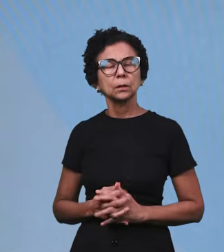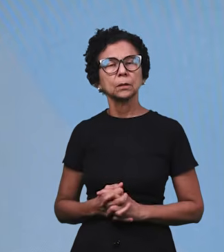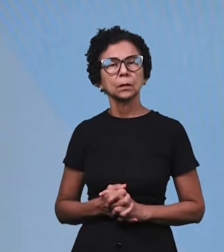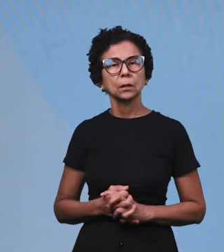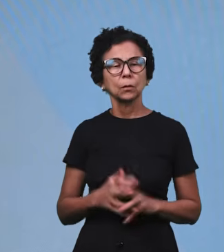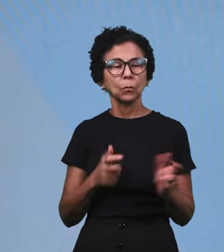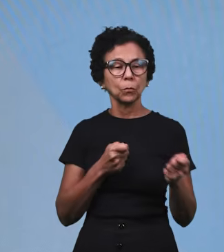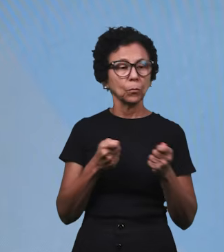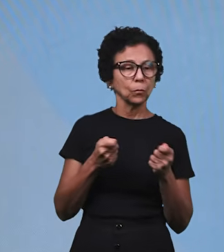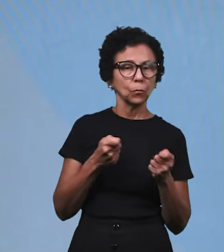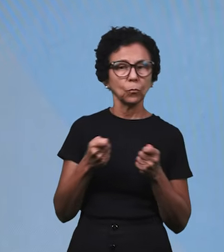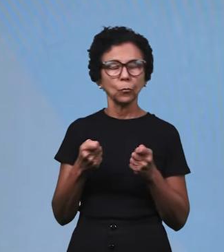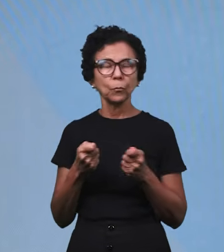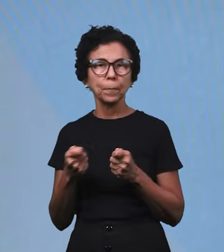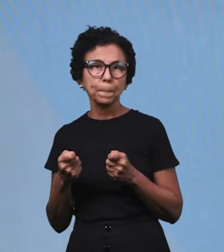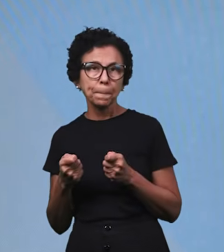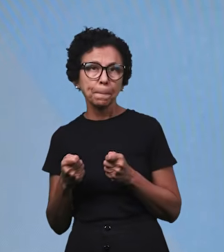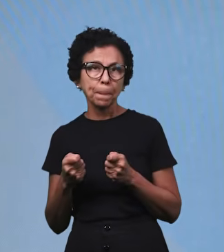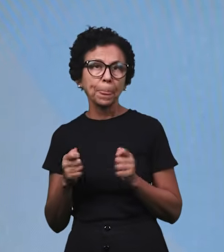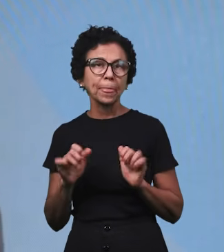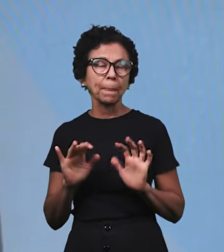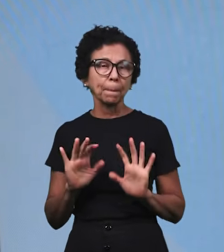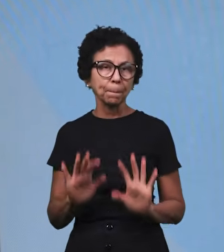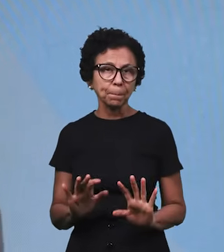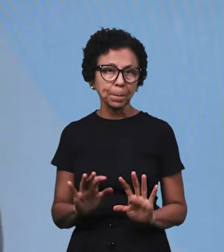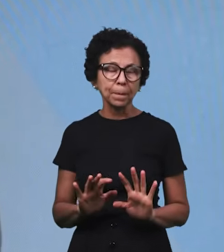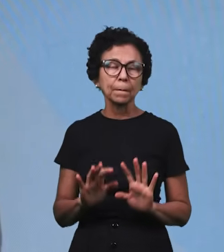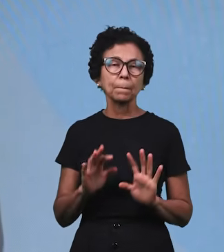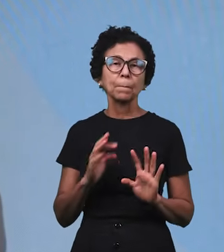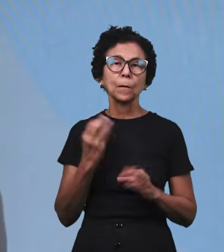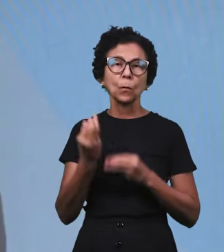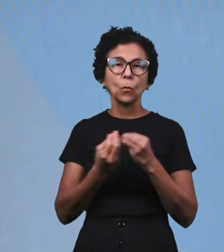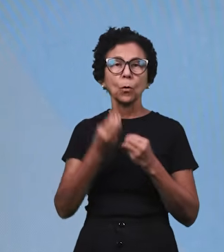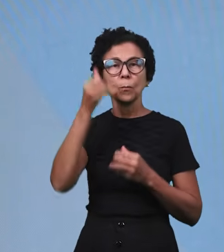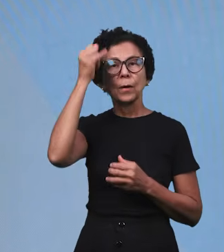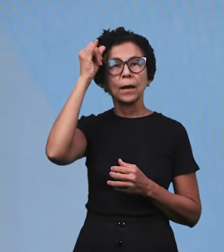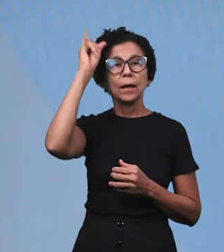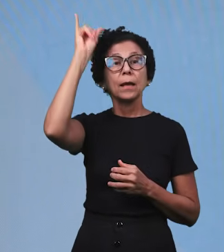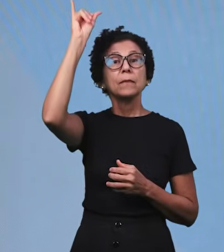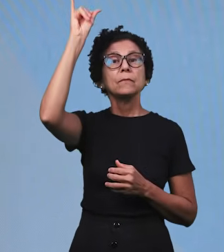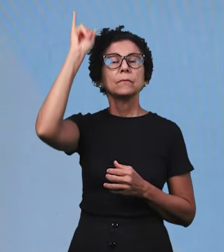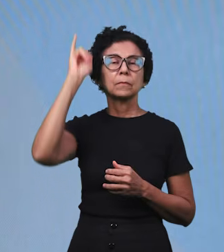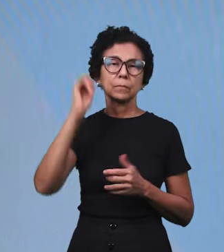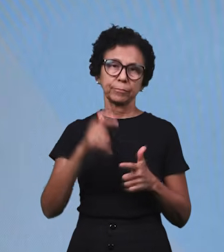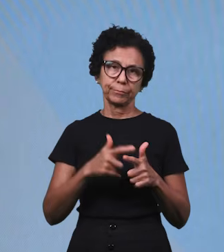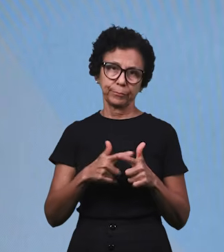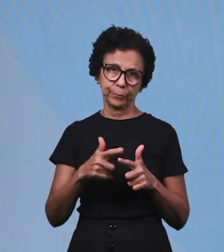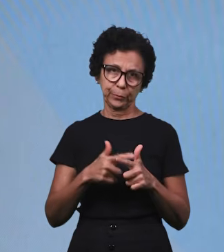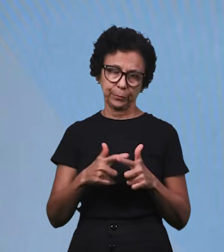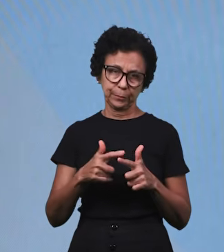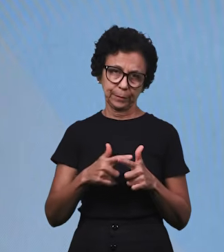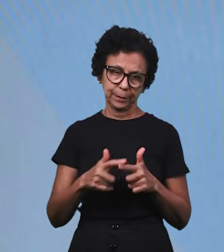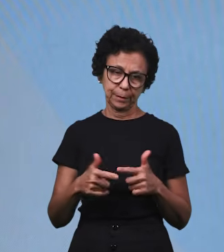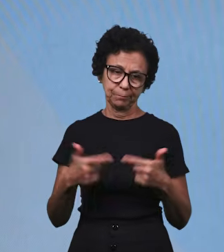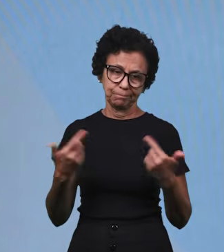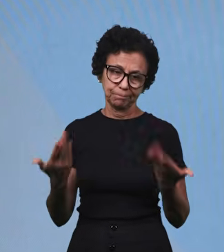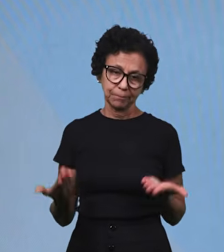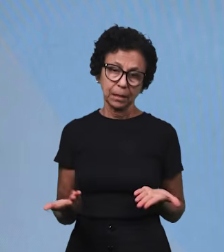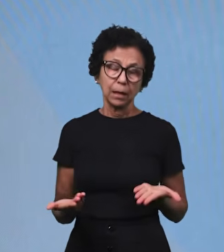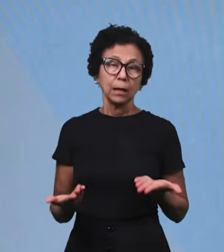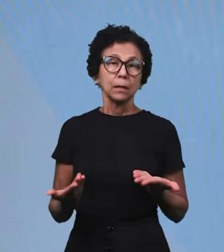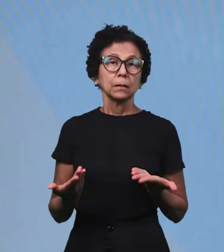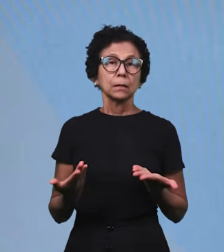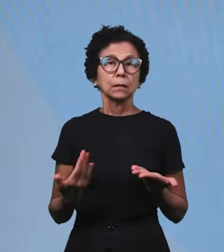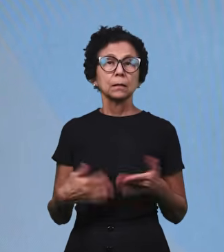rede, para promover, prevenir e fazer o diagnóstico precoce. Isso. Mas também a